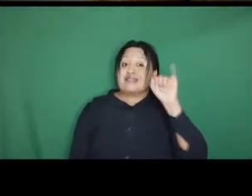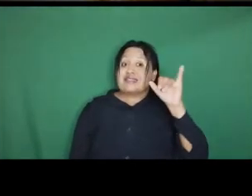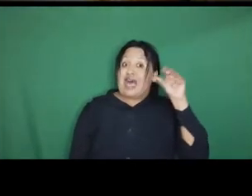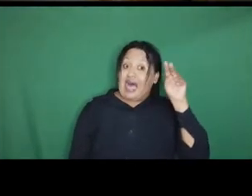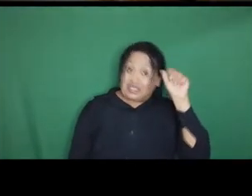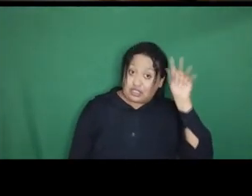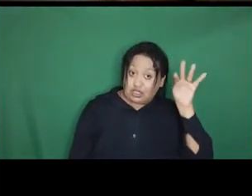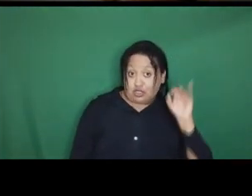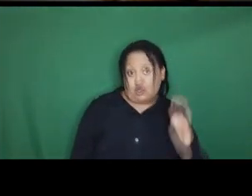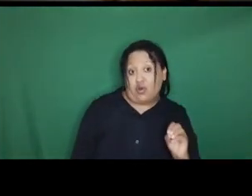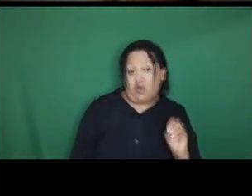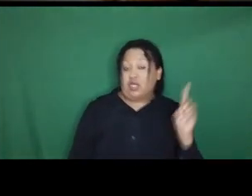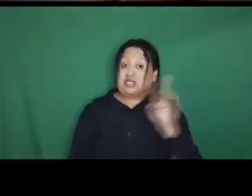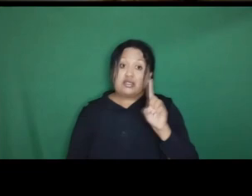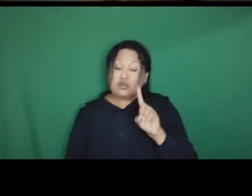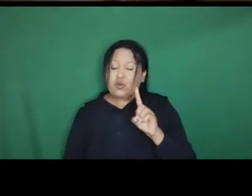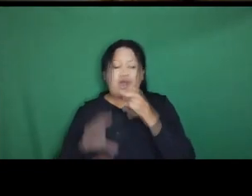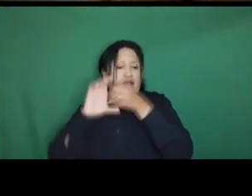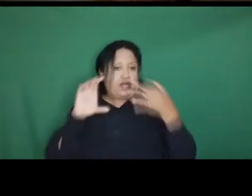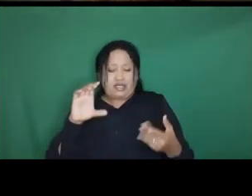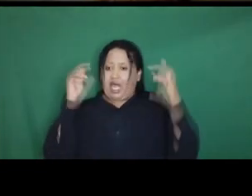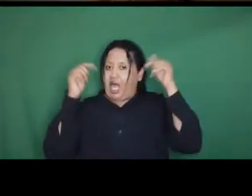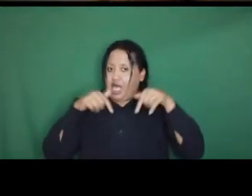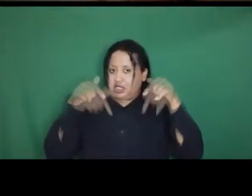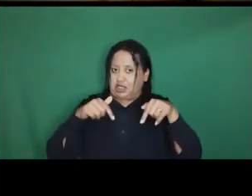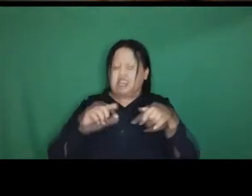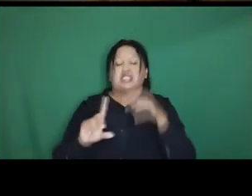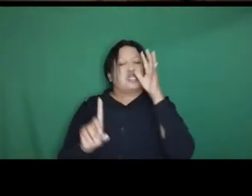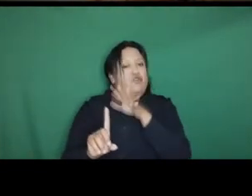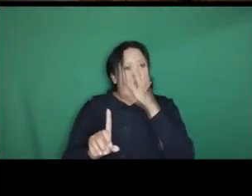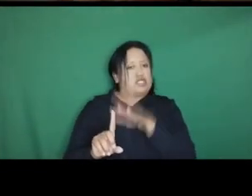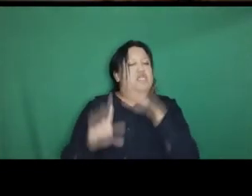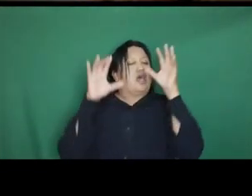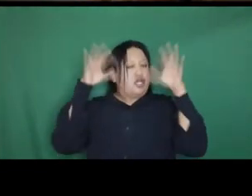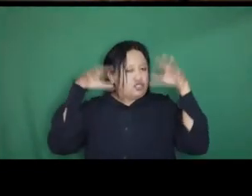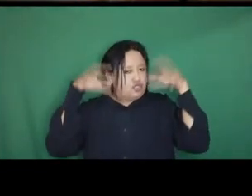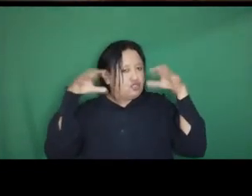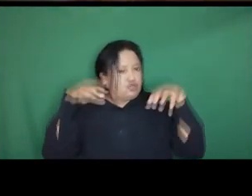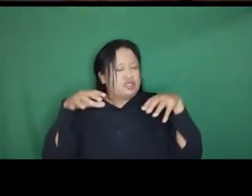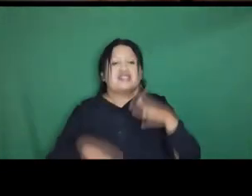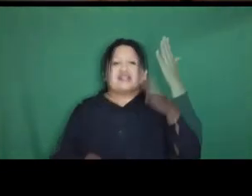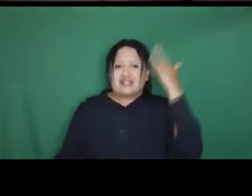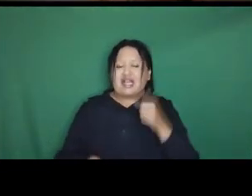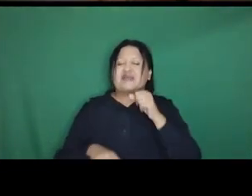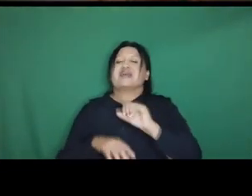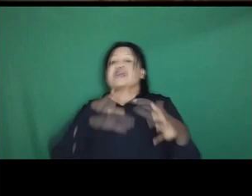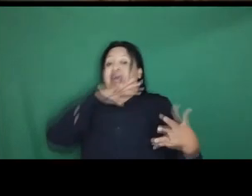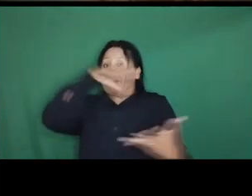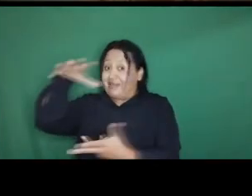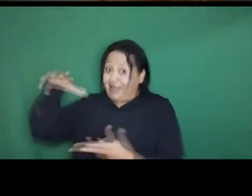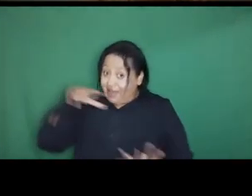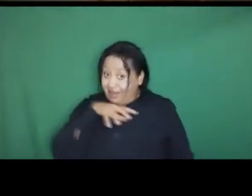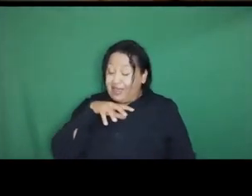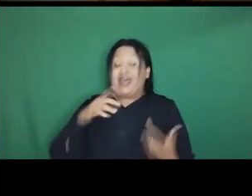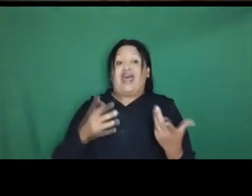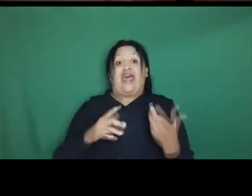então não é algo característico aqui que influencia o regime de chuva a gente sabe que a Terra é um sistema Mas